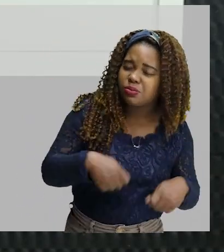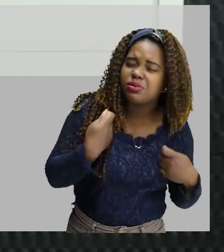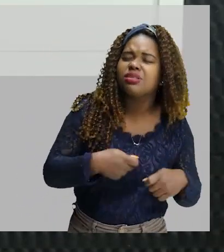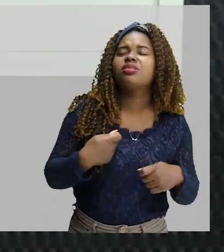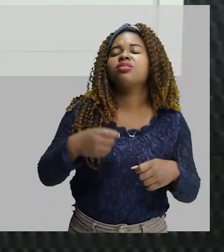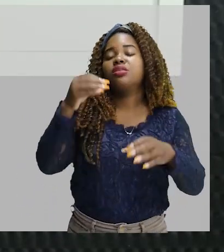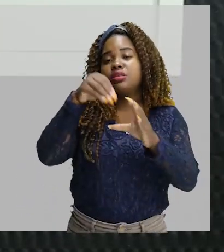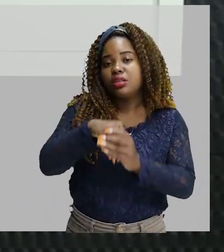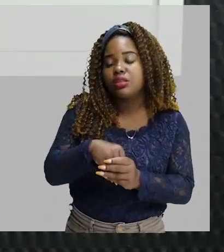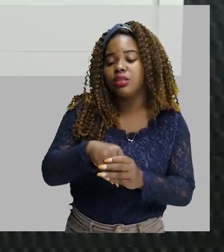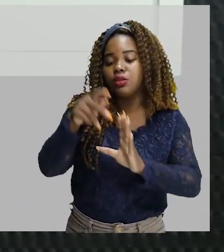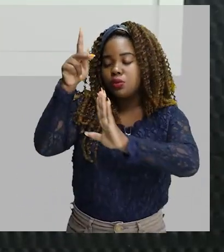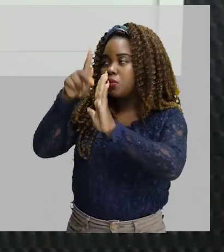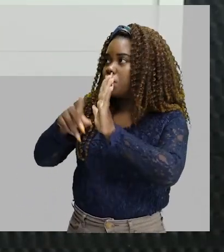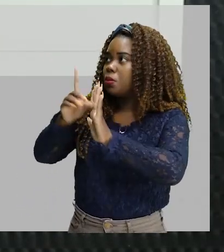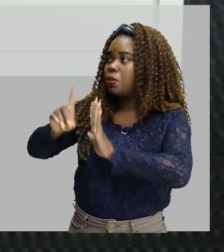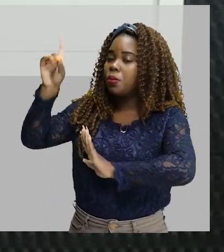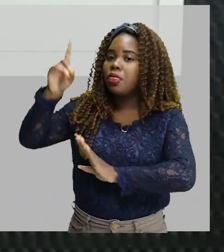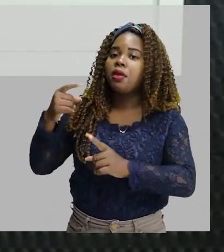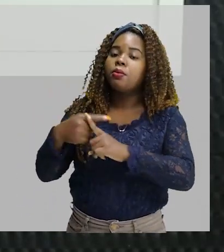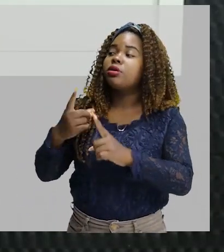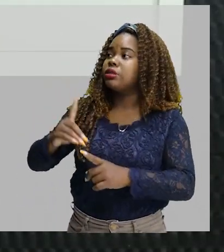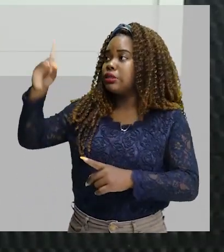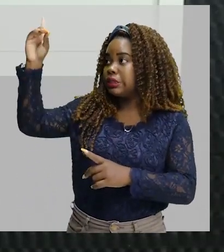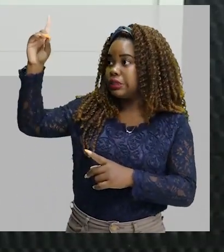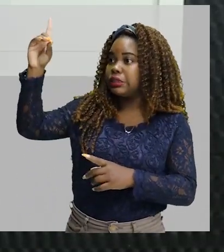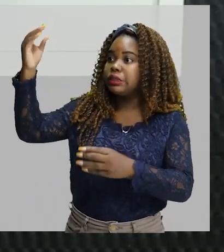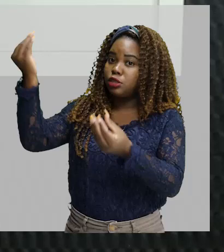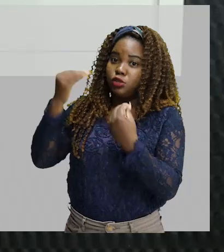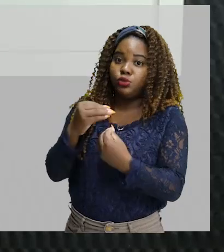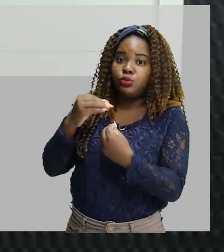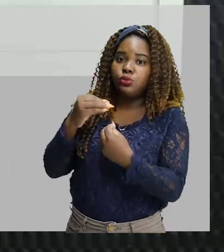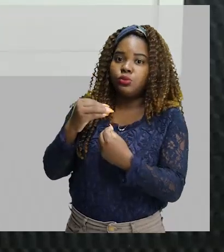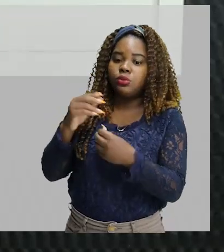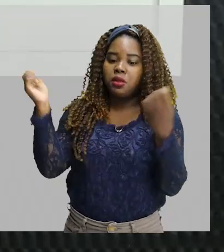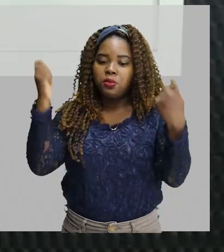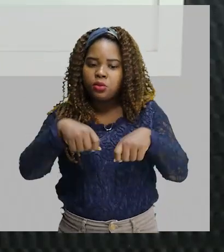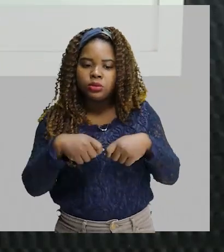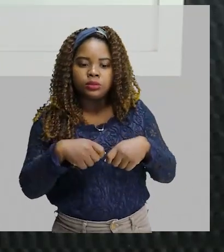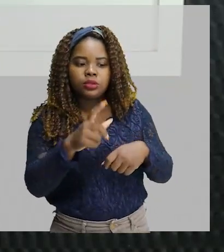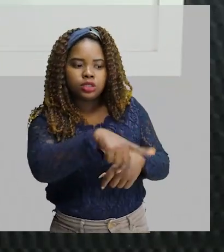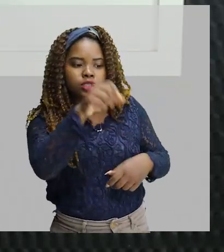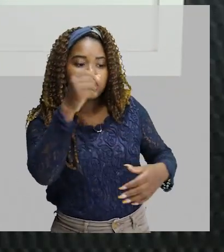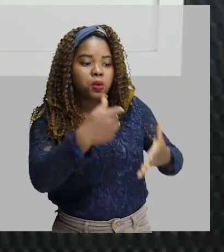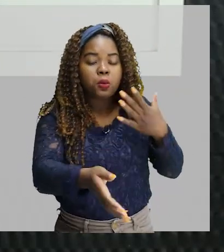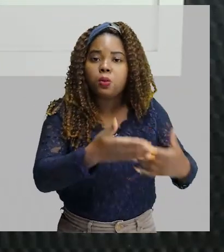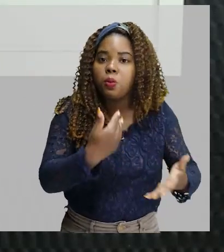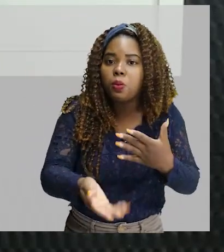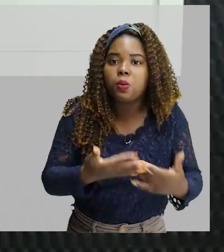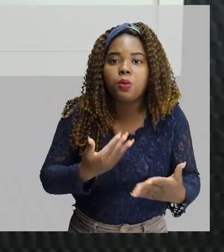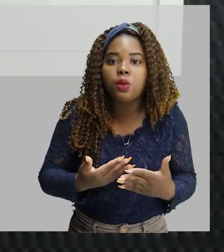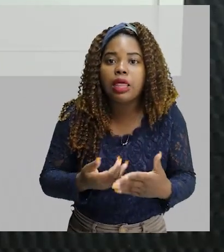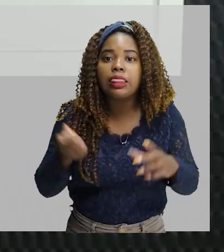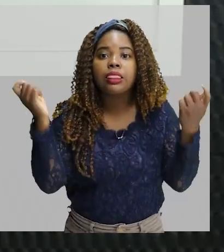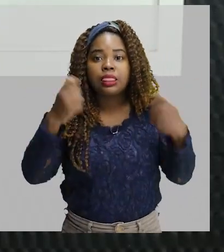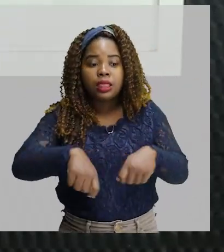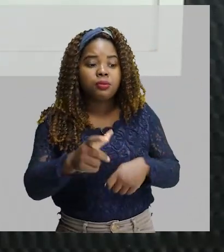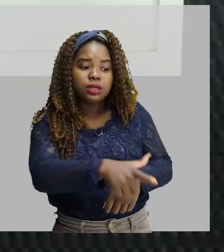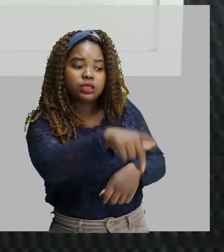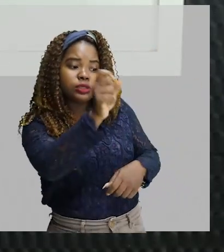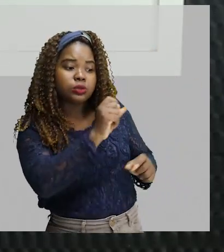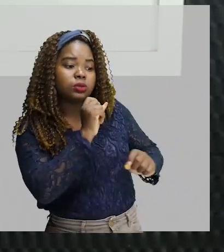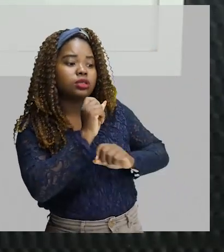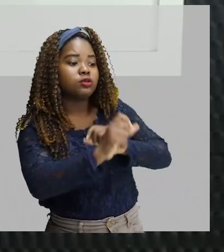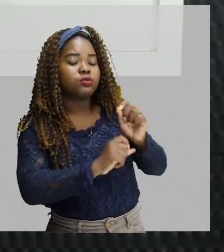se Deus tivesse nos dado a possibilidade de escolher qualquer coisa, nós poderíamos até escolher o